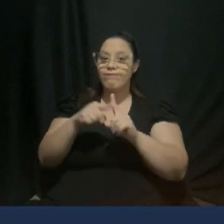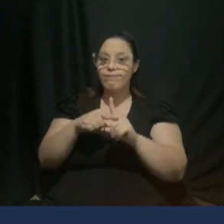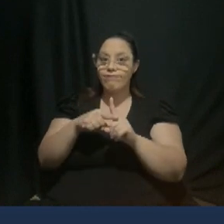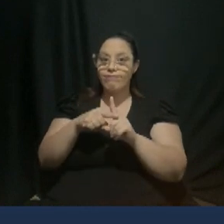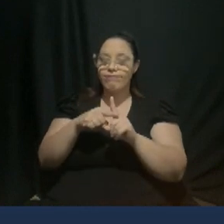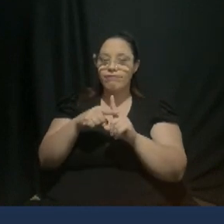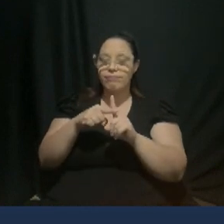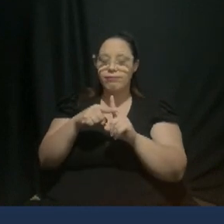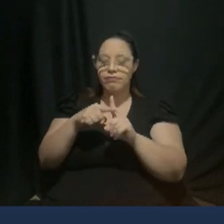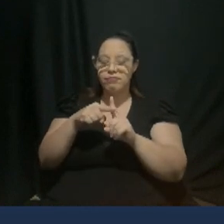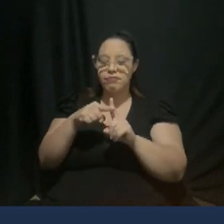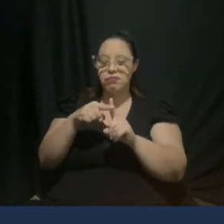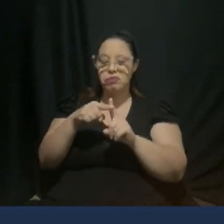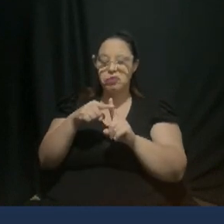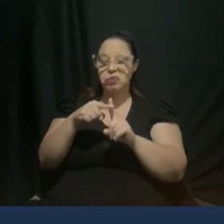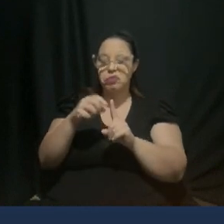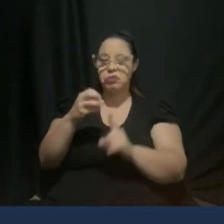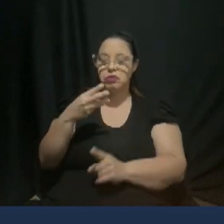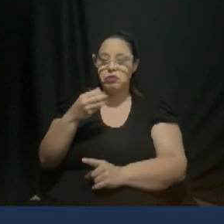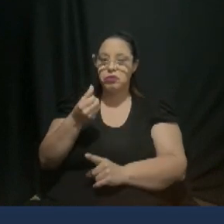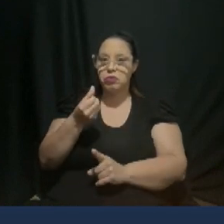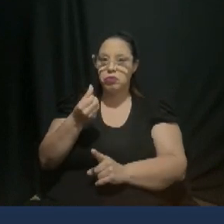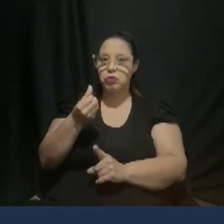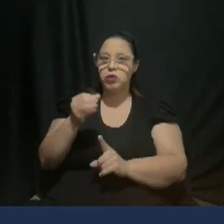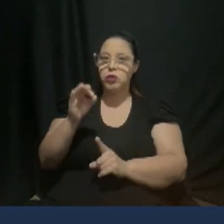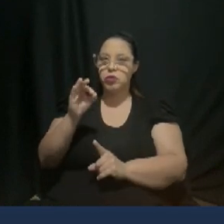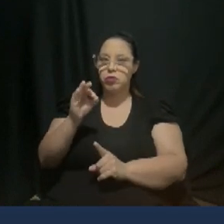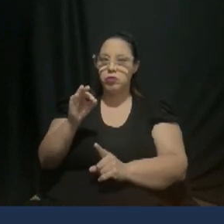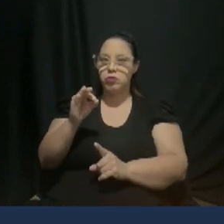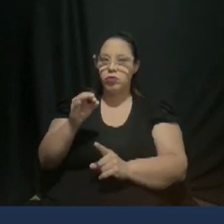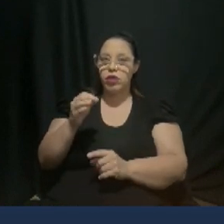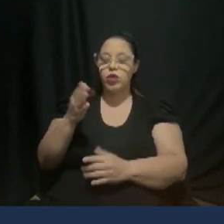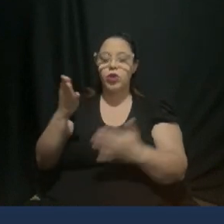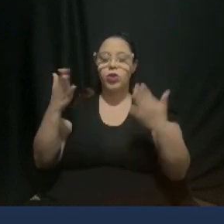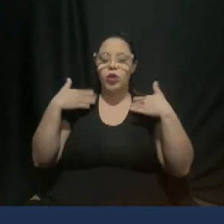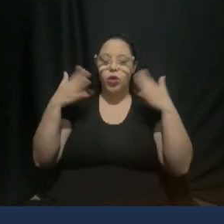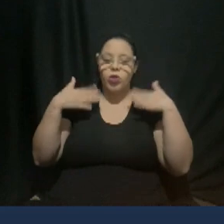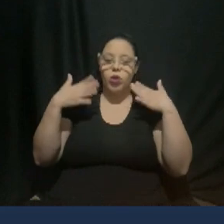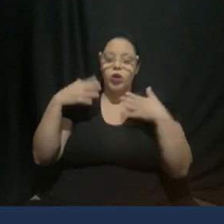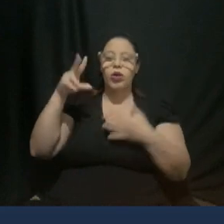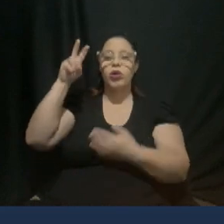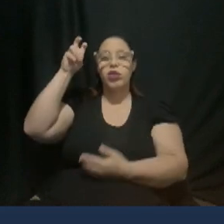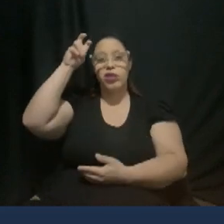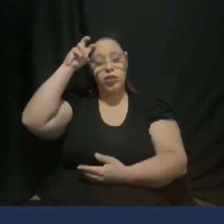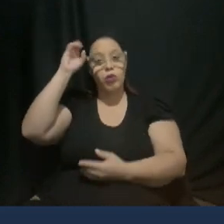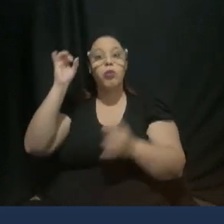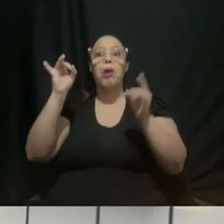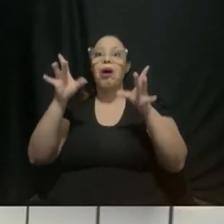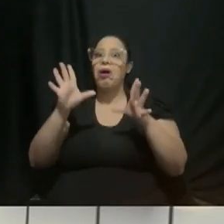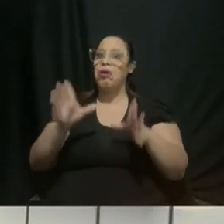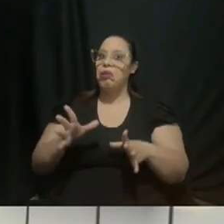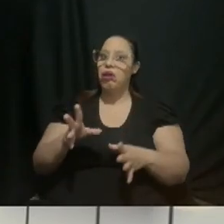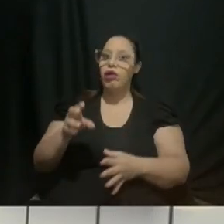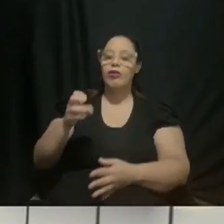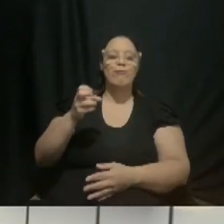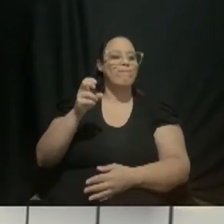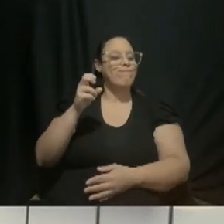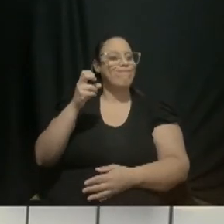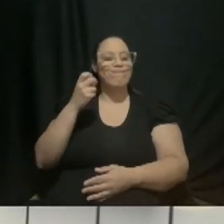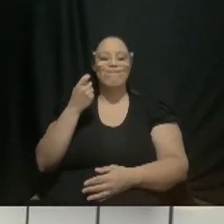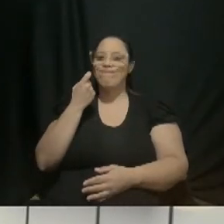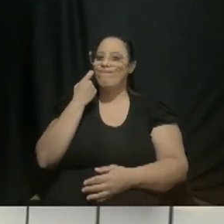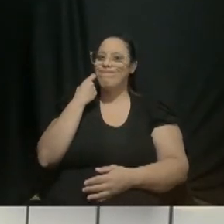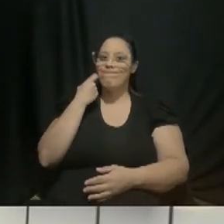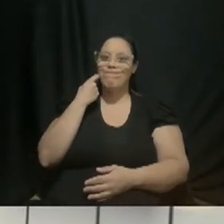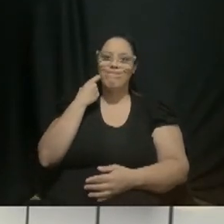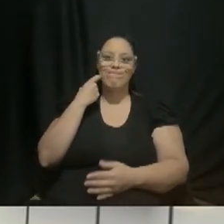sobe, faz 31 graus, faz calor na quinta-feira, mas eu já adianto que para a sexta-feira a temperatura não